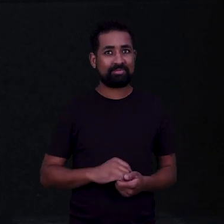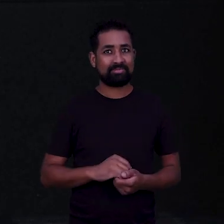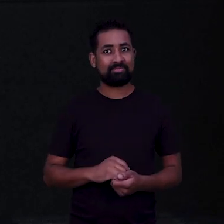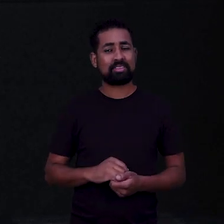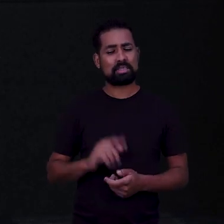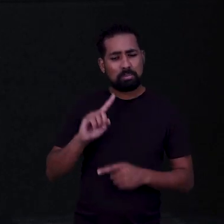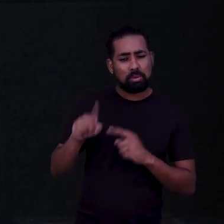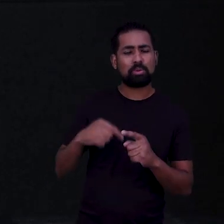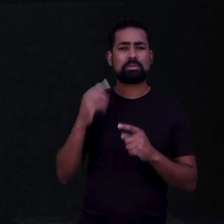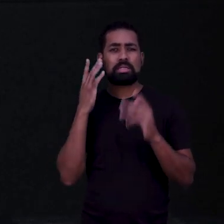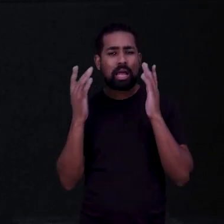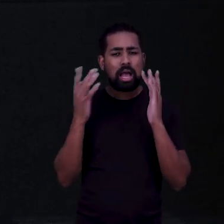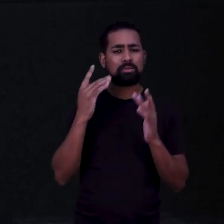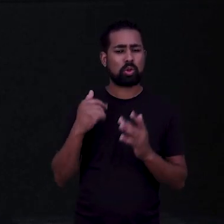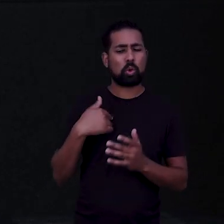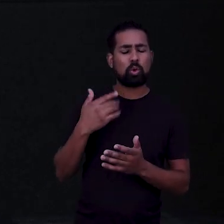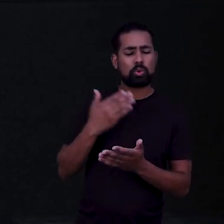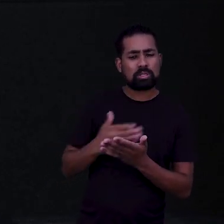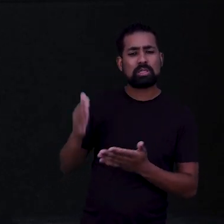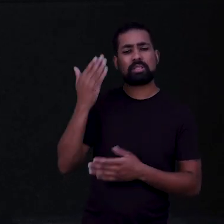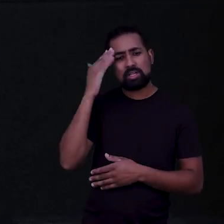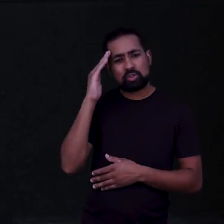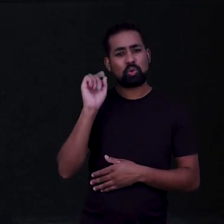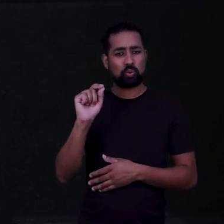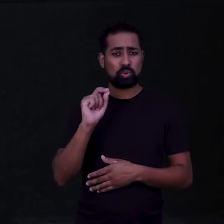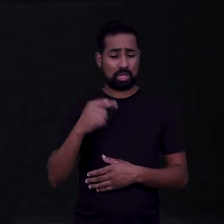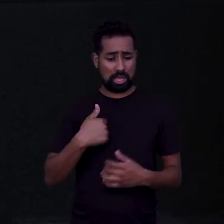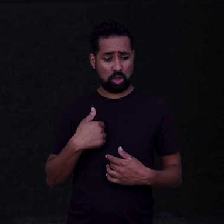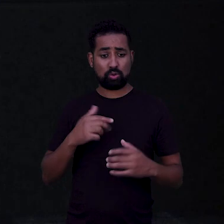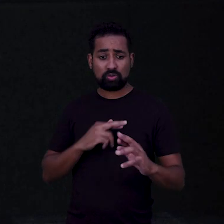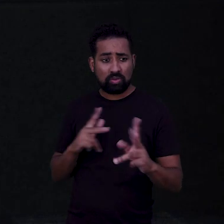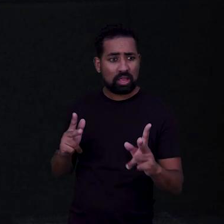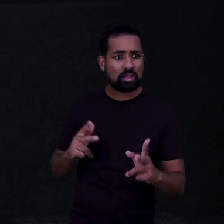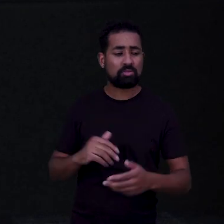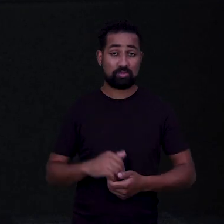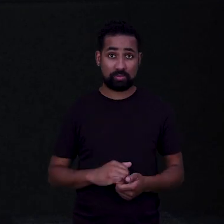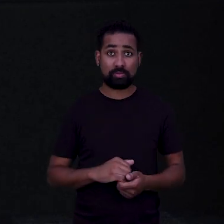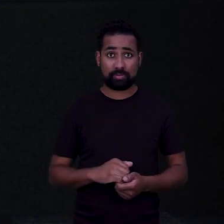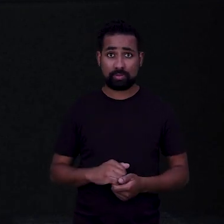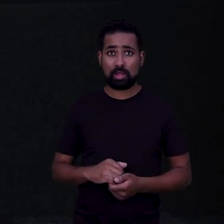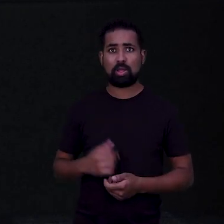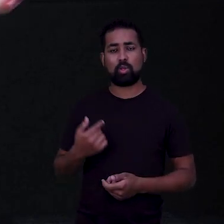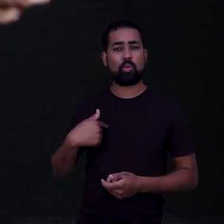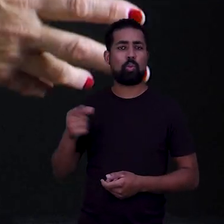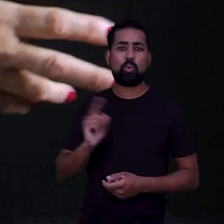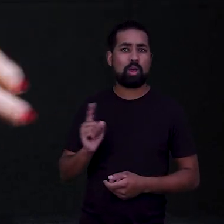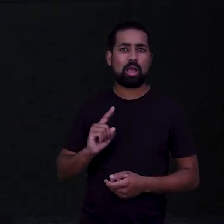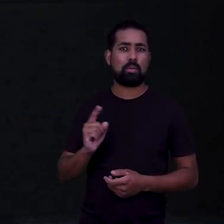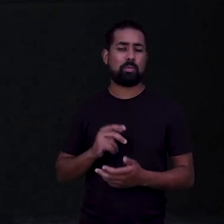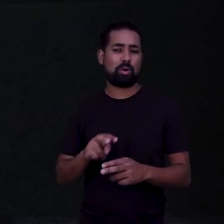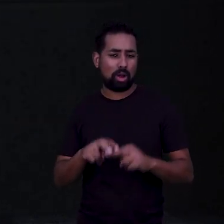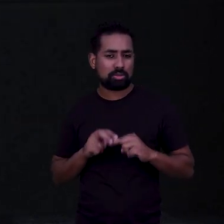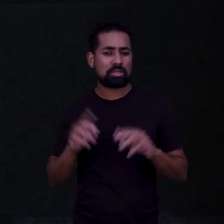no palco, no teatro, justamente do que eu tinha uma deficiência. Não é porque eu era